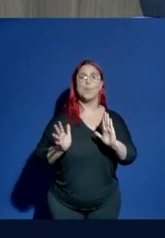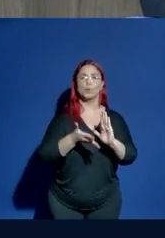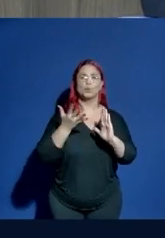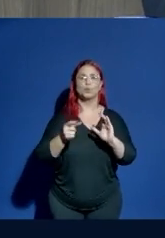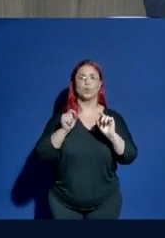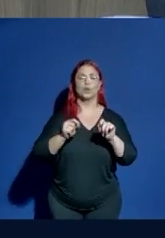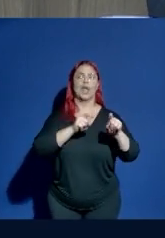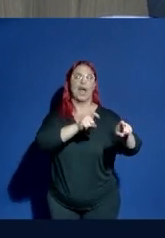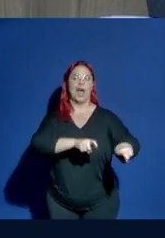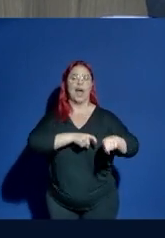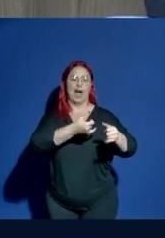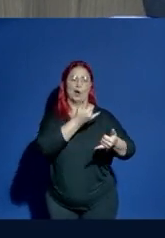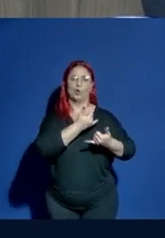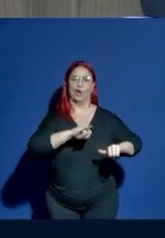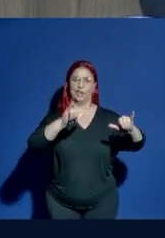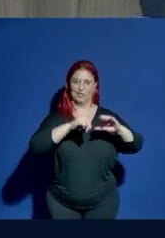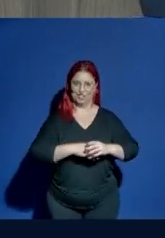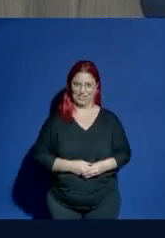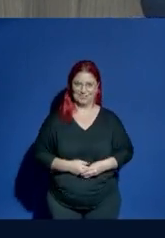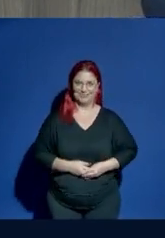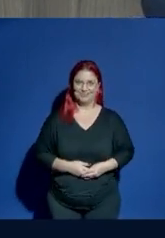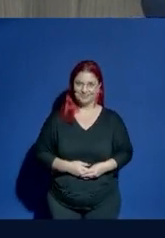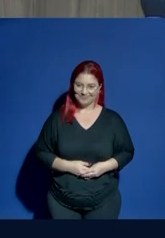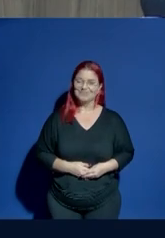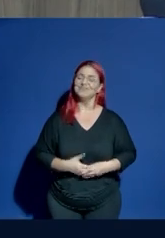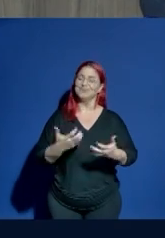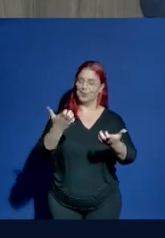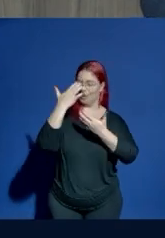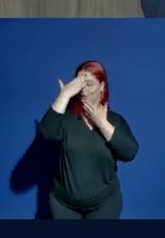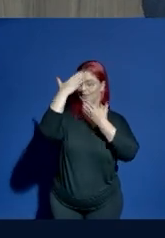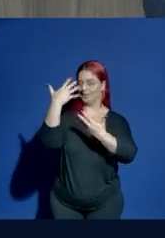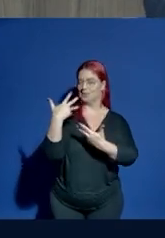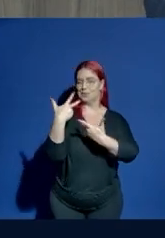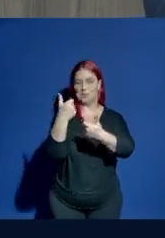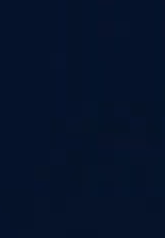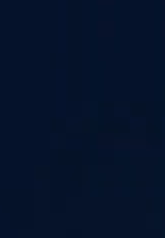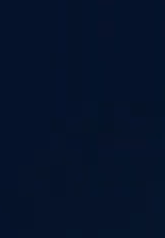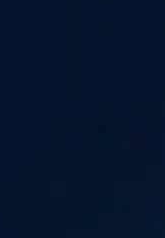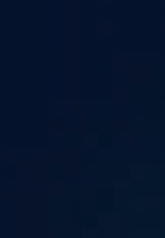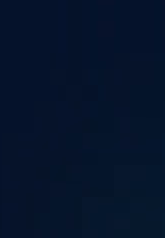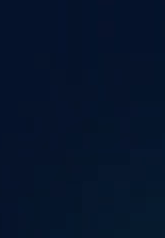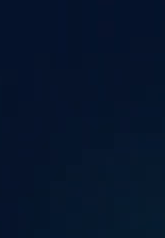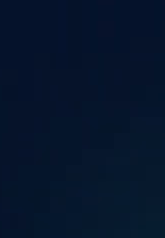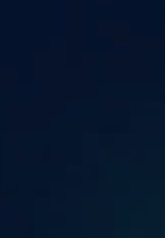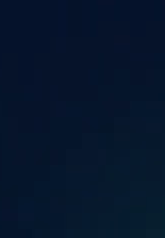agroenergia. Quero agradecer muito o convite de estar aqui com vocês. Obrigado.